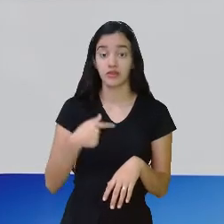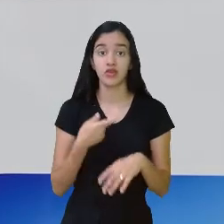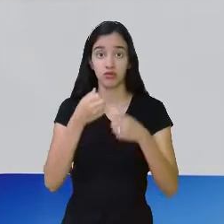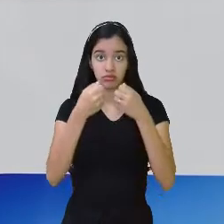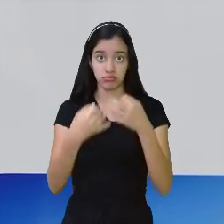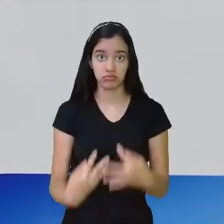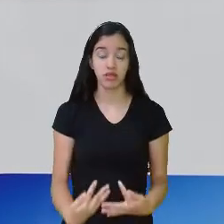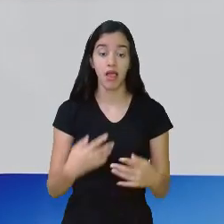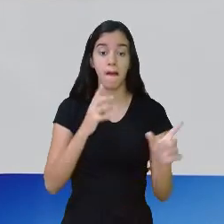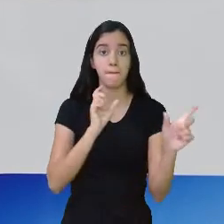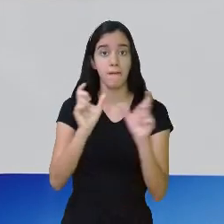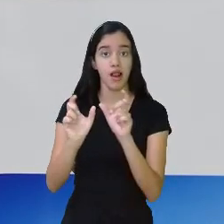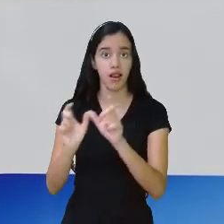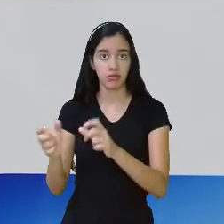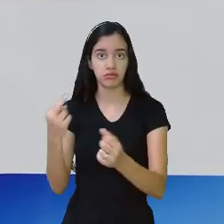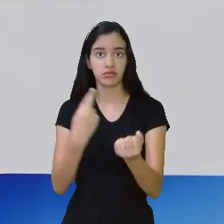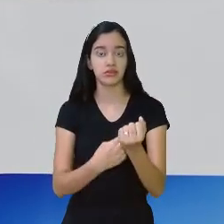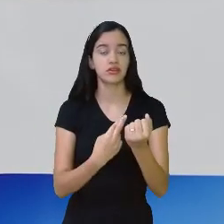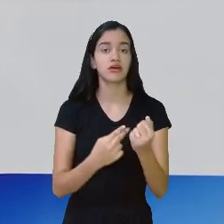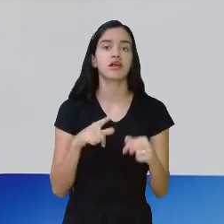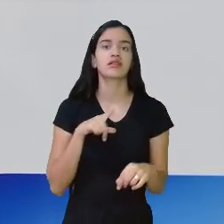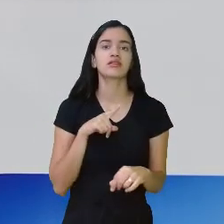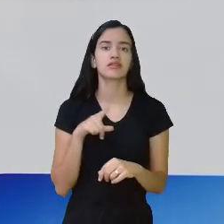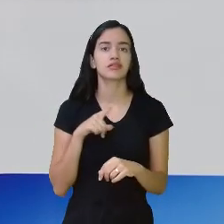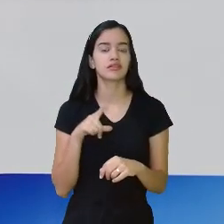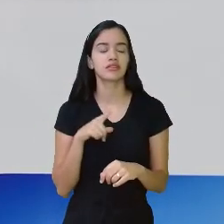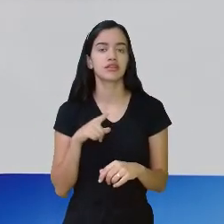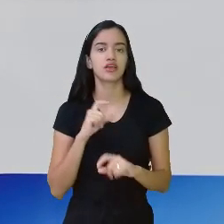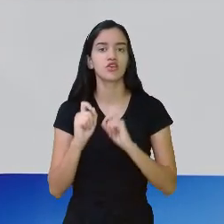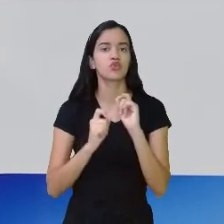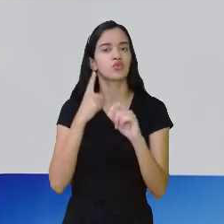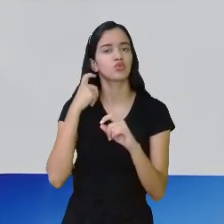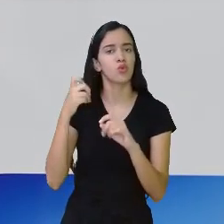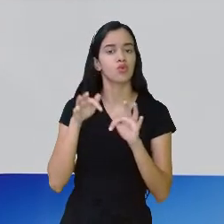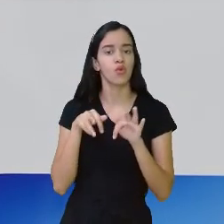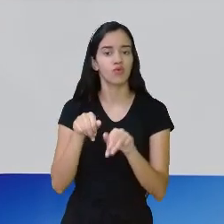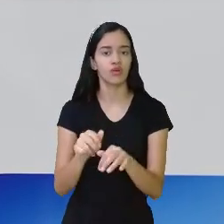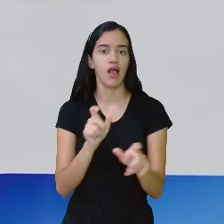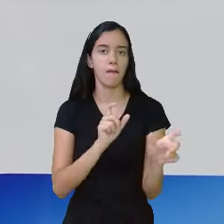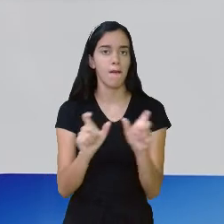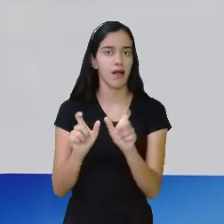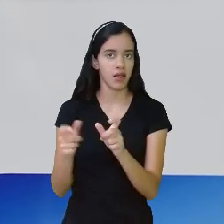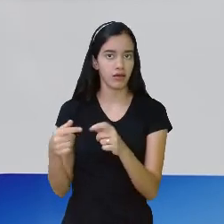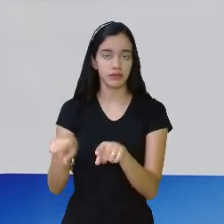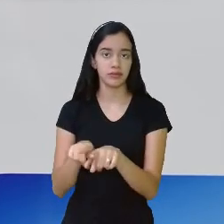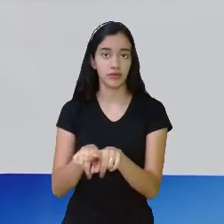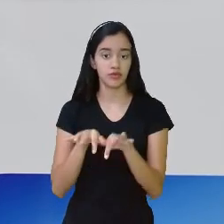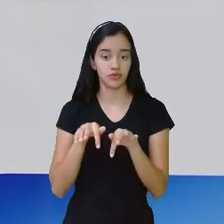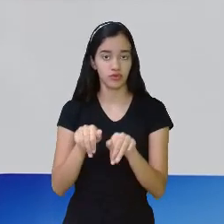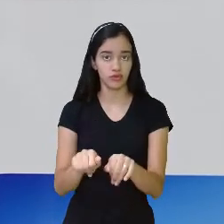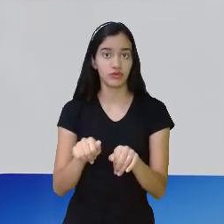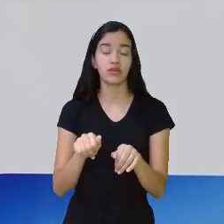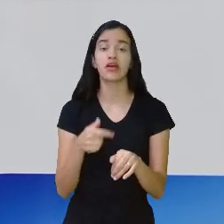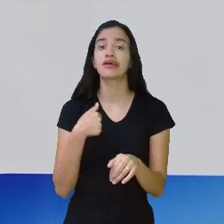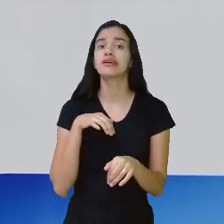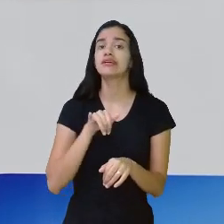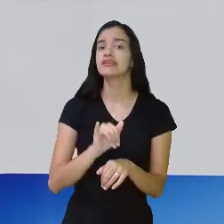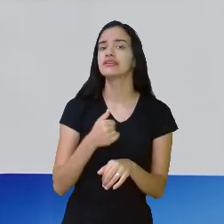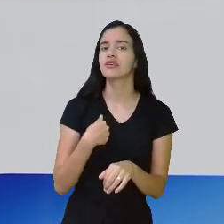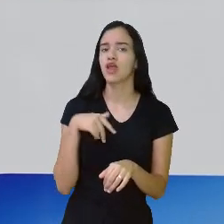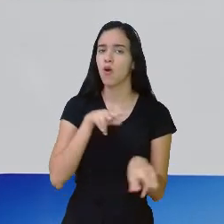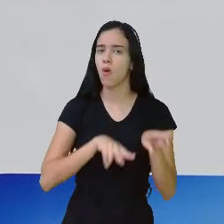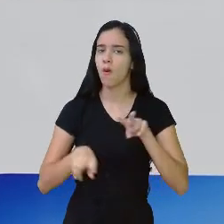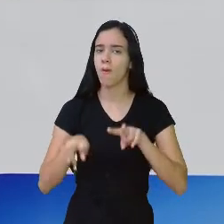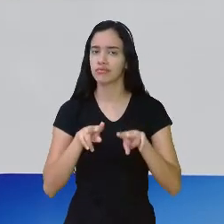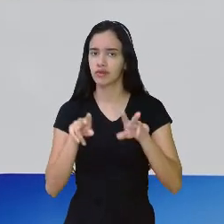falei, palavras que rimam, elas têm o mesmo som no final da palavra, a mesma terminação. Então, aí, se eu for observar